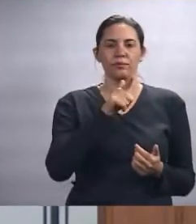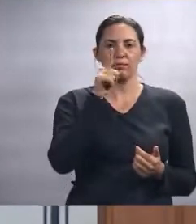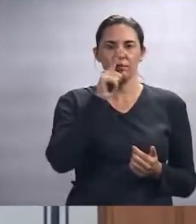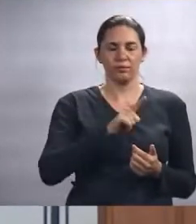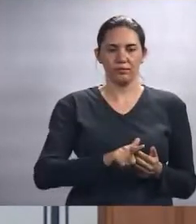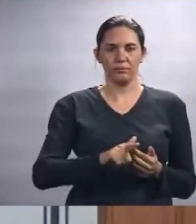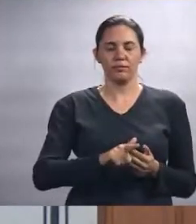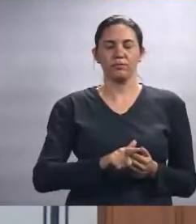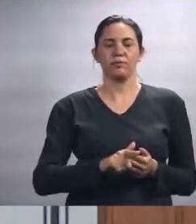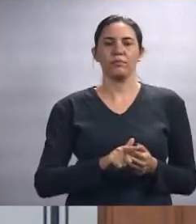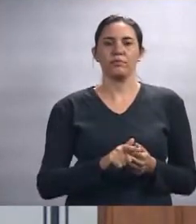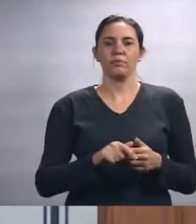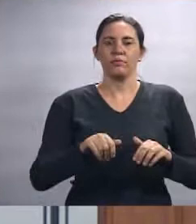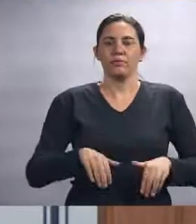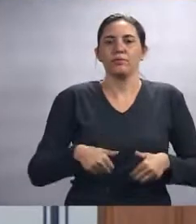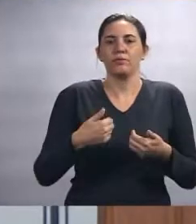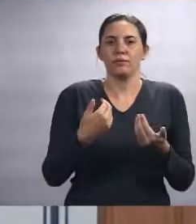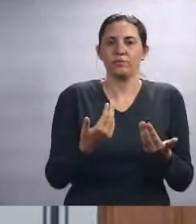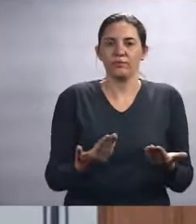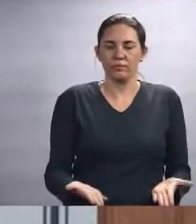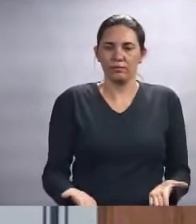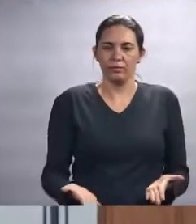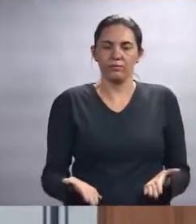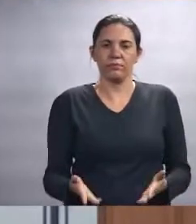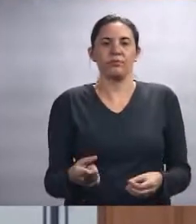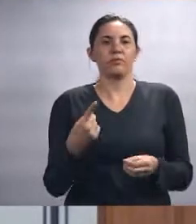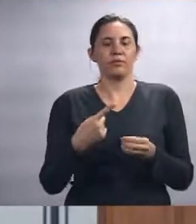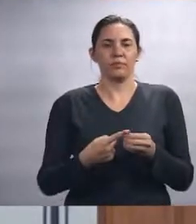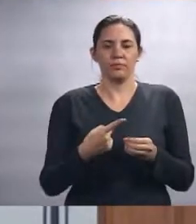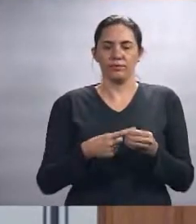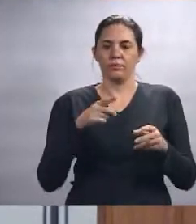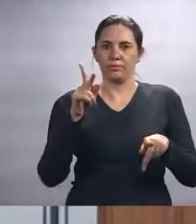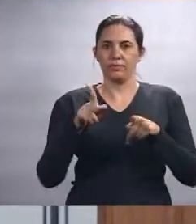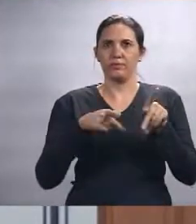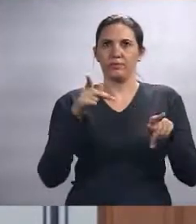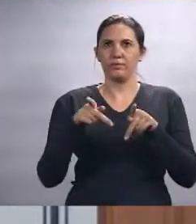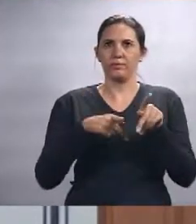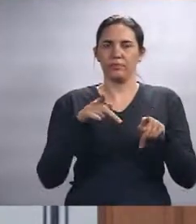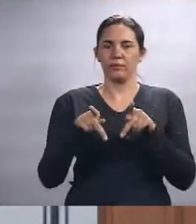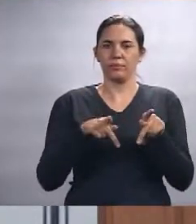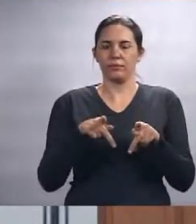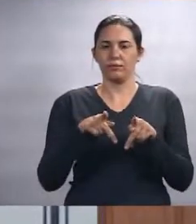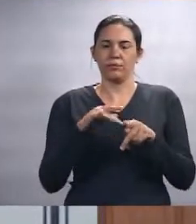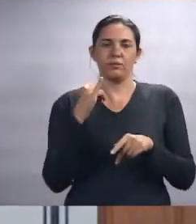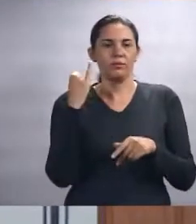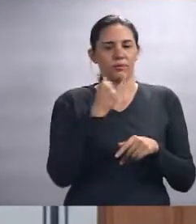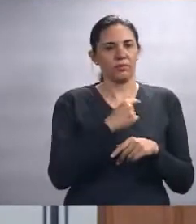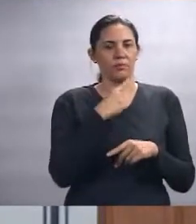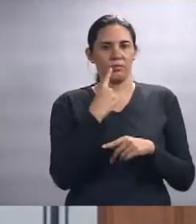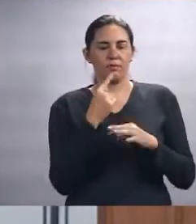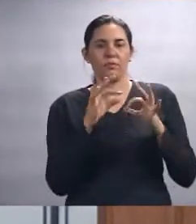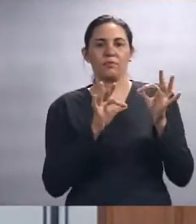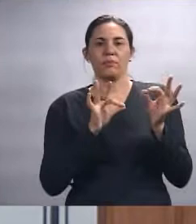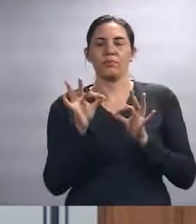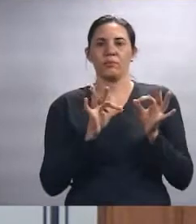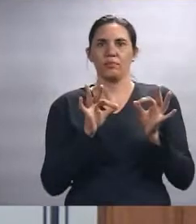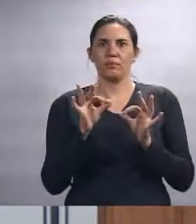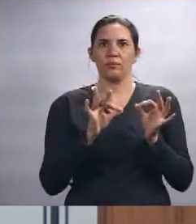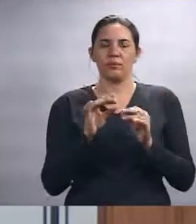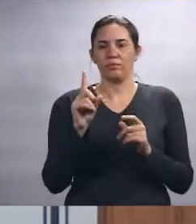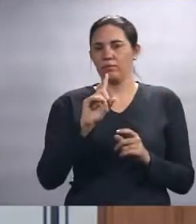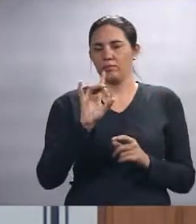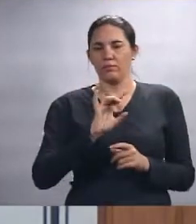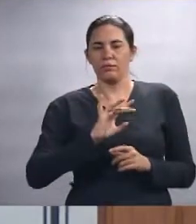ações trazem para a cidade, que trazem para a população. E digo que é um projeto que não é